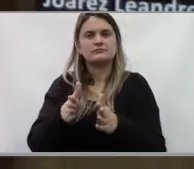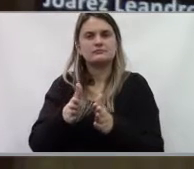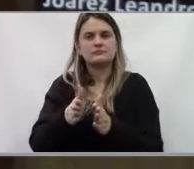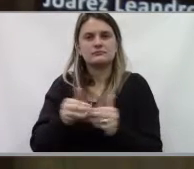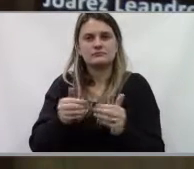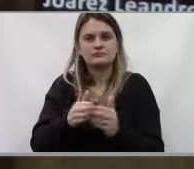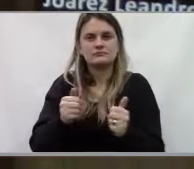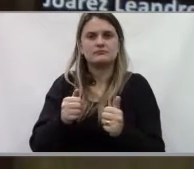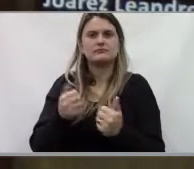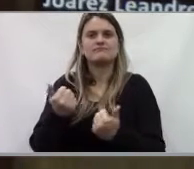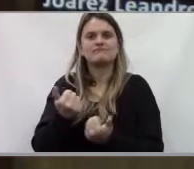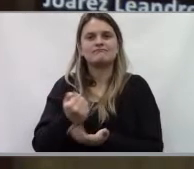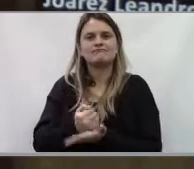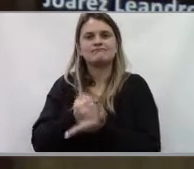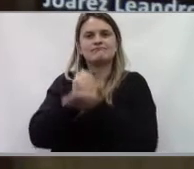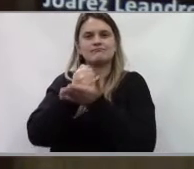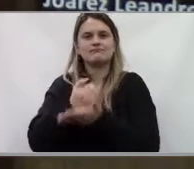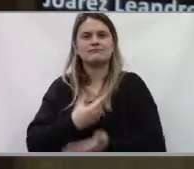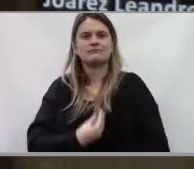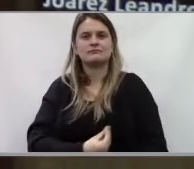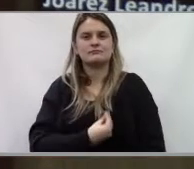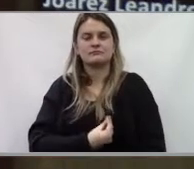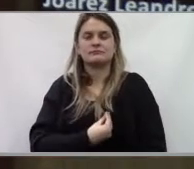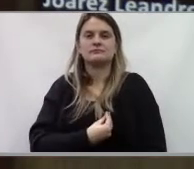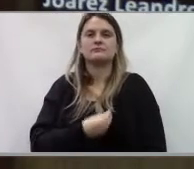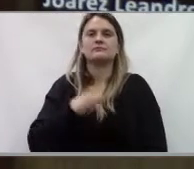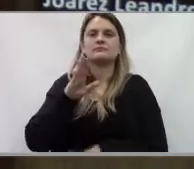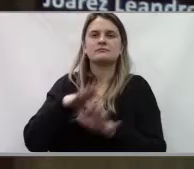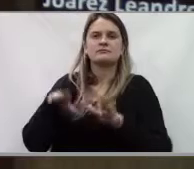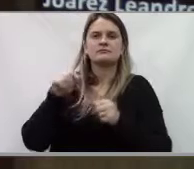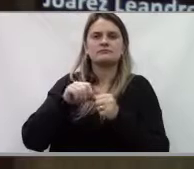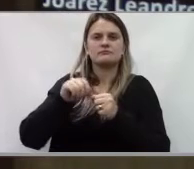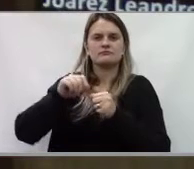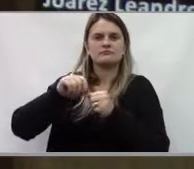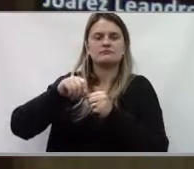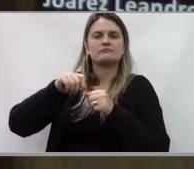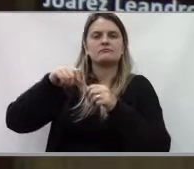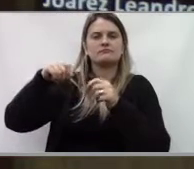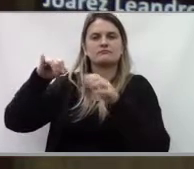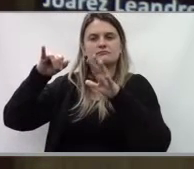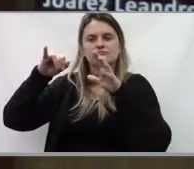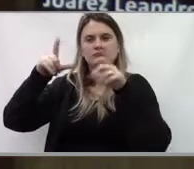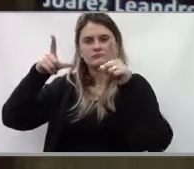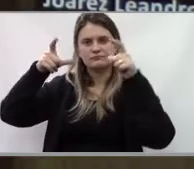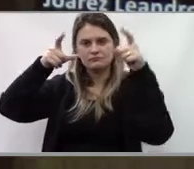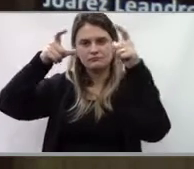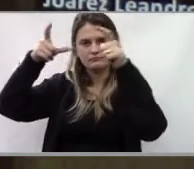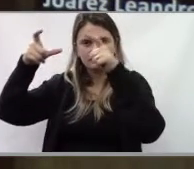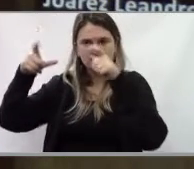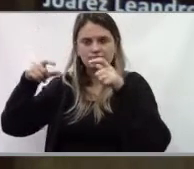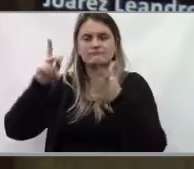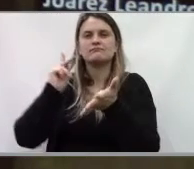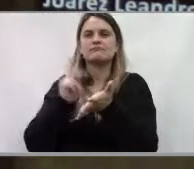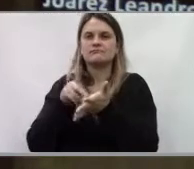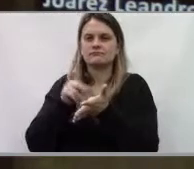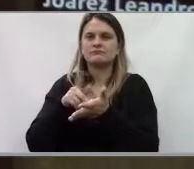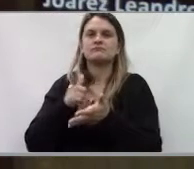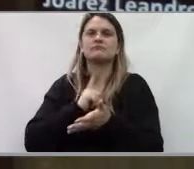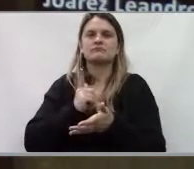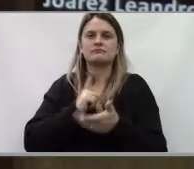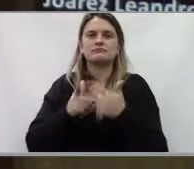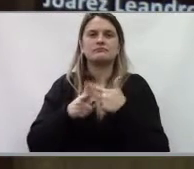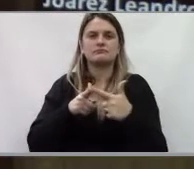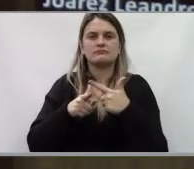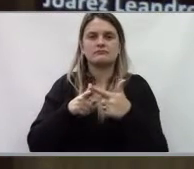povo e para salvar vidas. Nós fizemos algumas imagens aéreas hoje lá e realmente